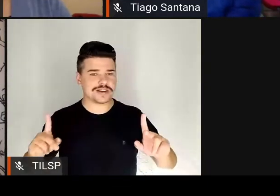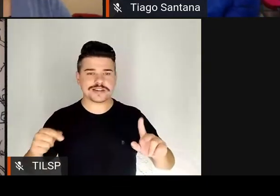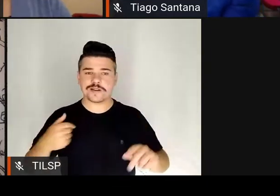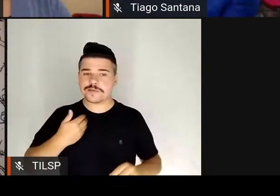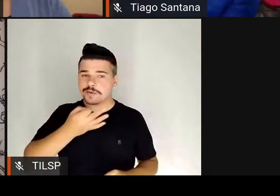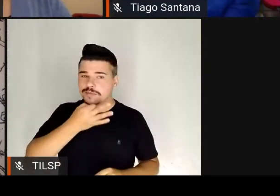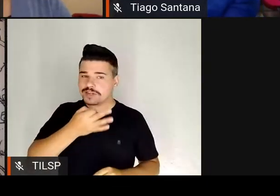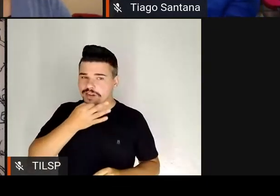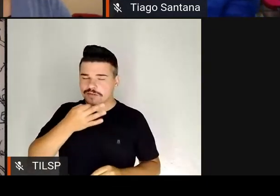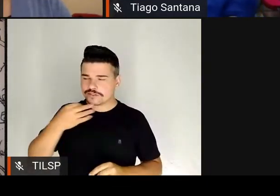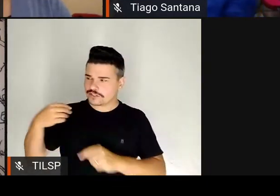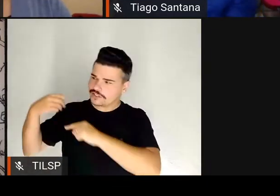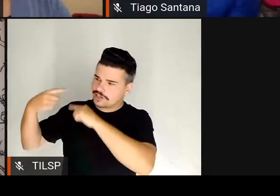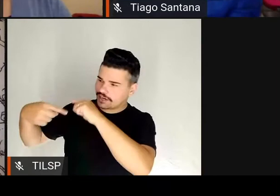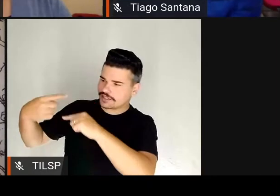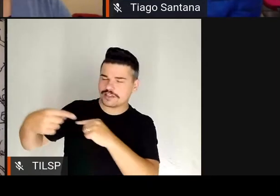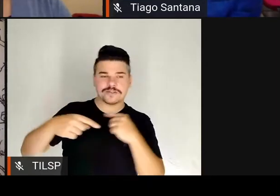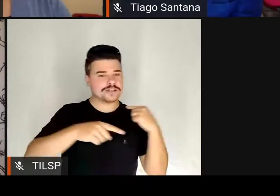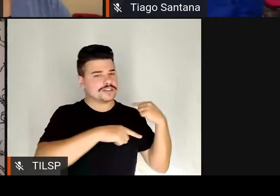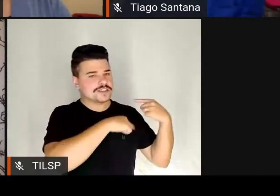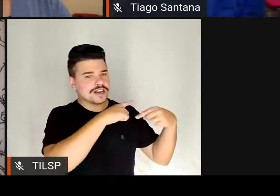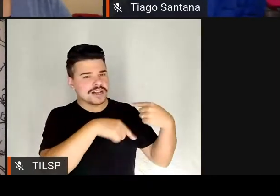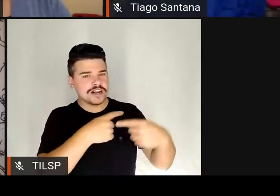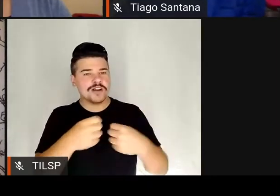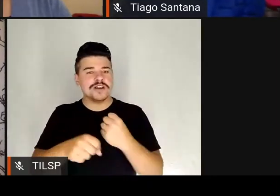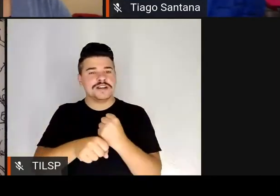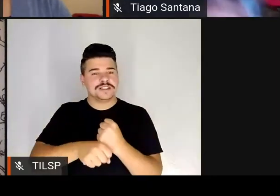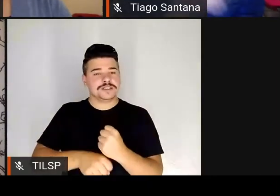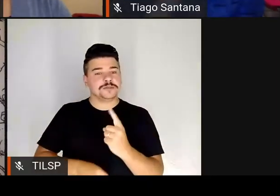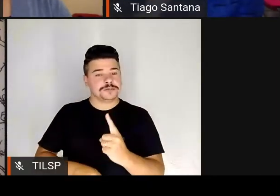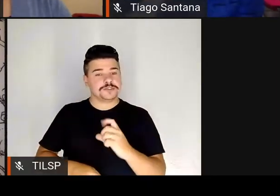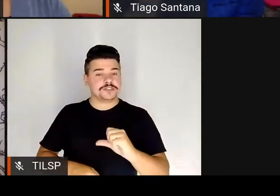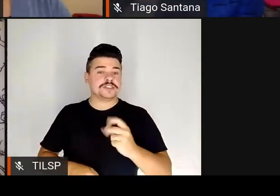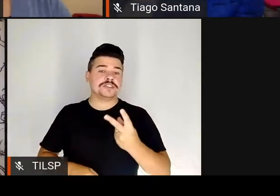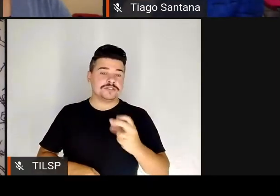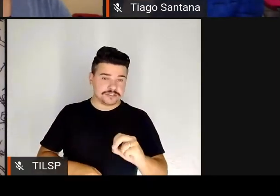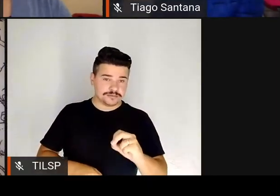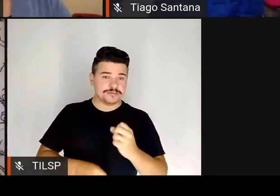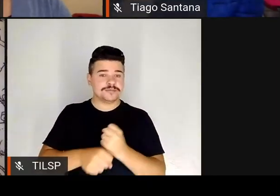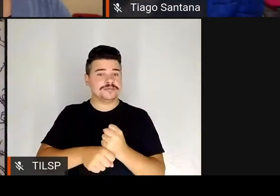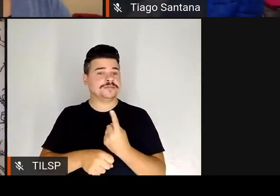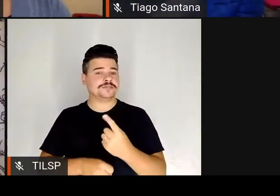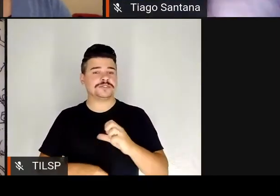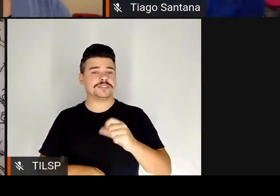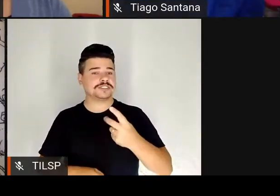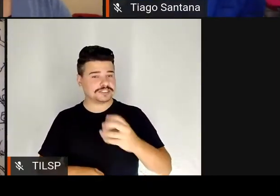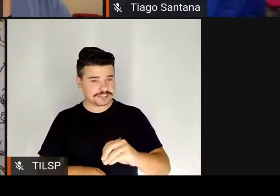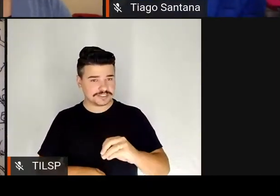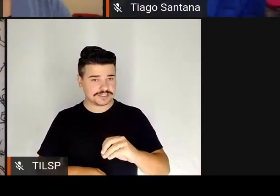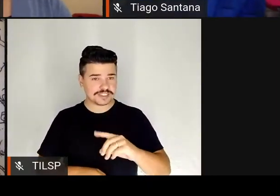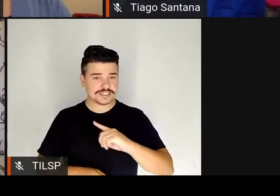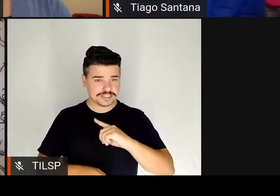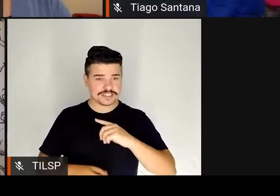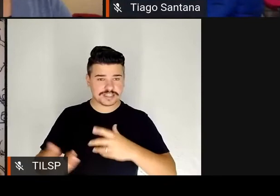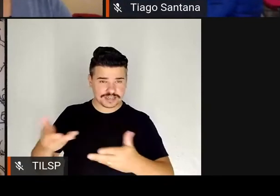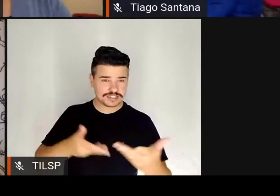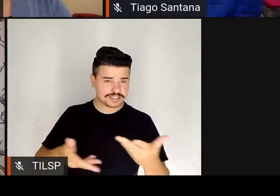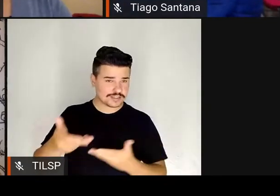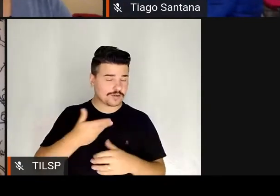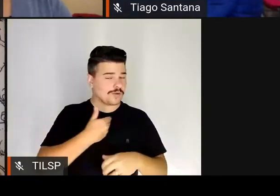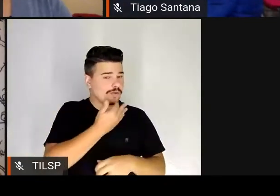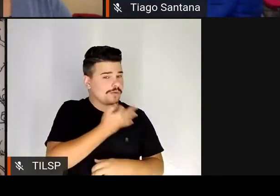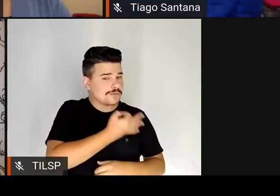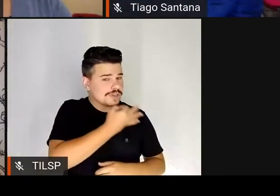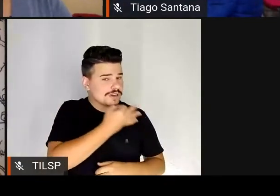geração, né, daqueles que nos anos 20 e 30 estavam enfrentando essas questões, né, desse ponto de vista, né, daquilo que estrutura,